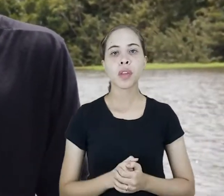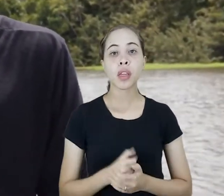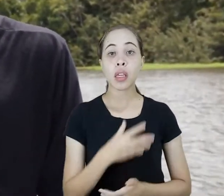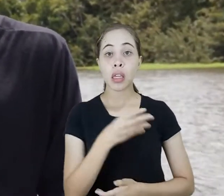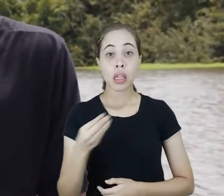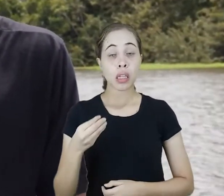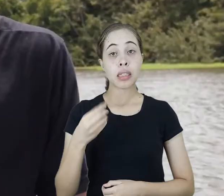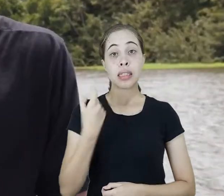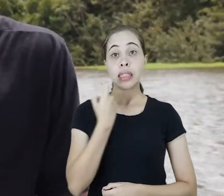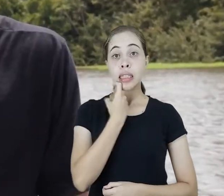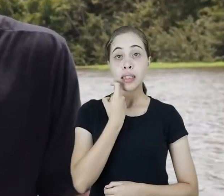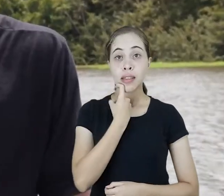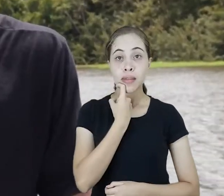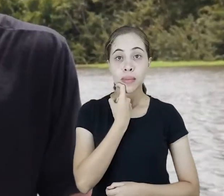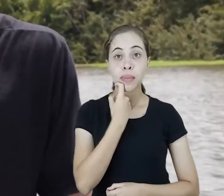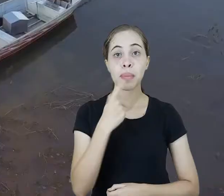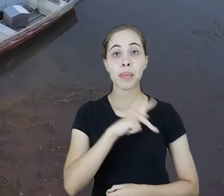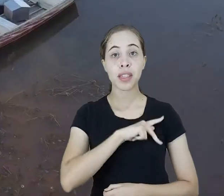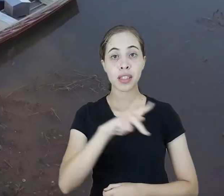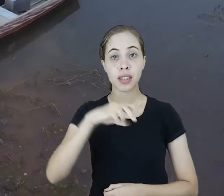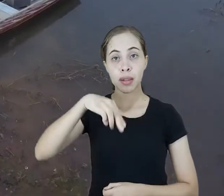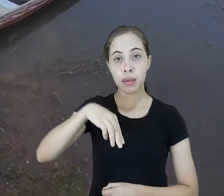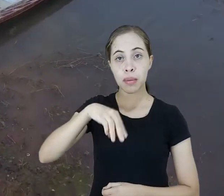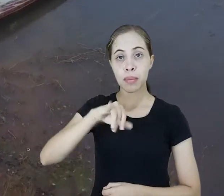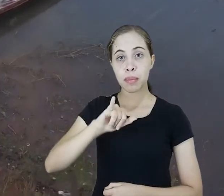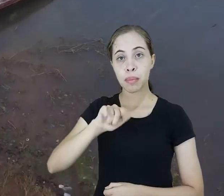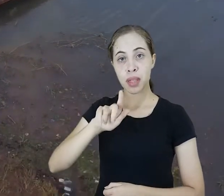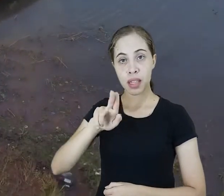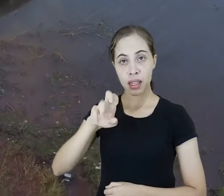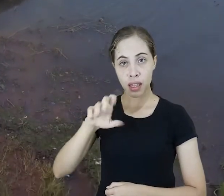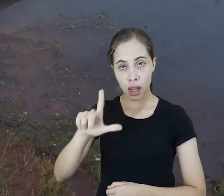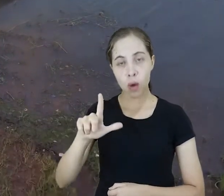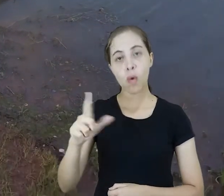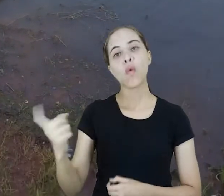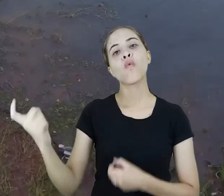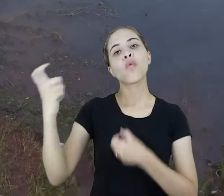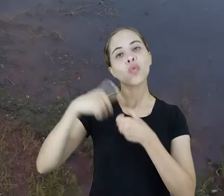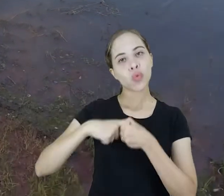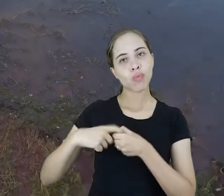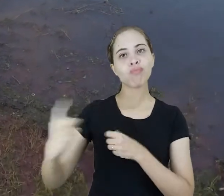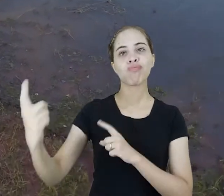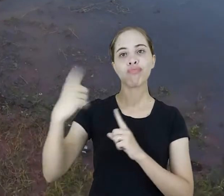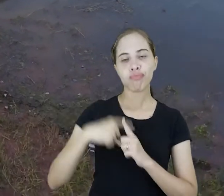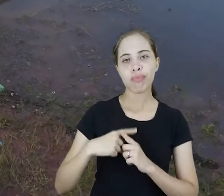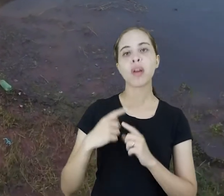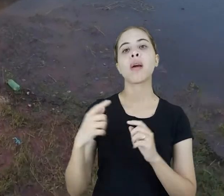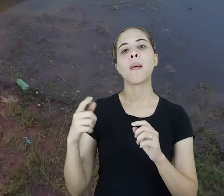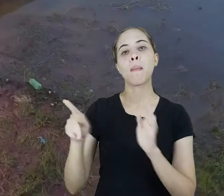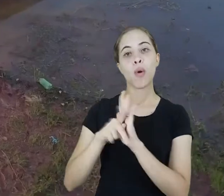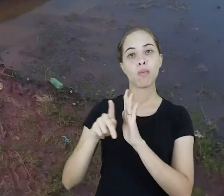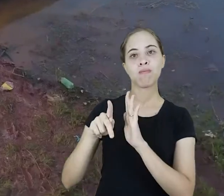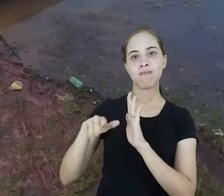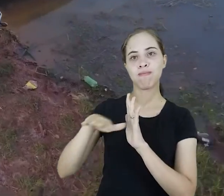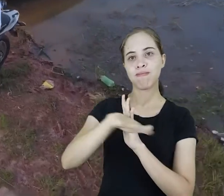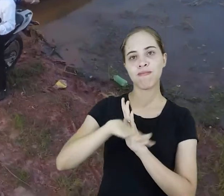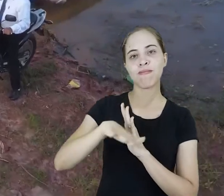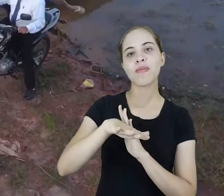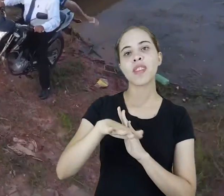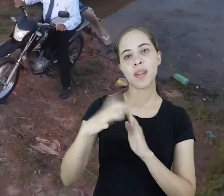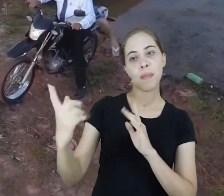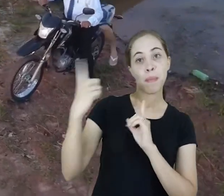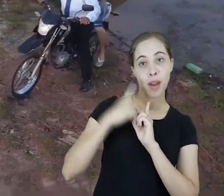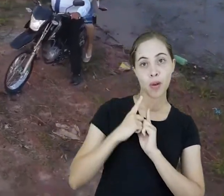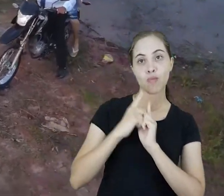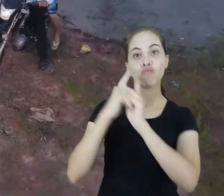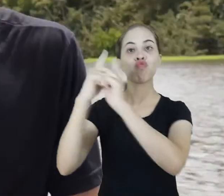na sexta-feira, o presidente Miguel retornou de novo para me buscar para a capela, a aula do